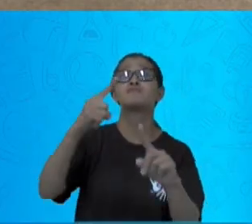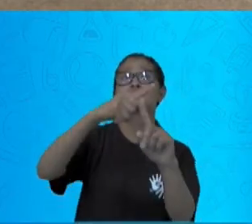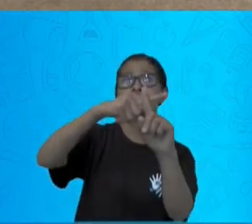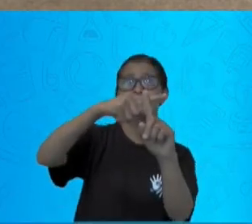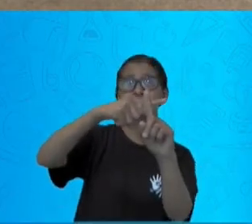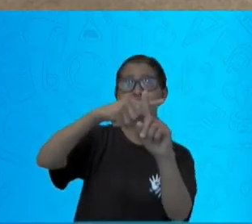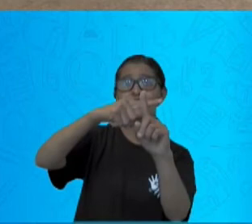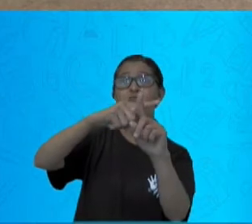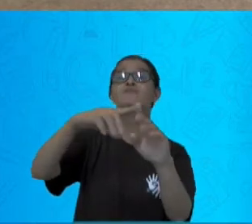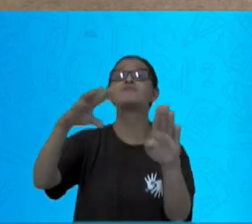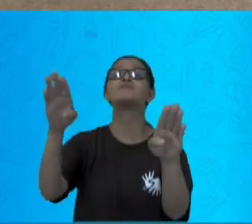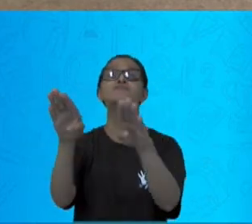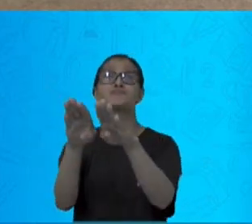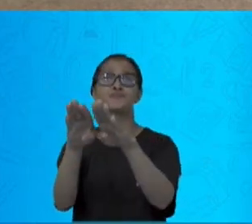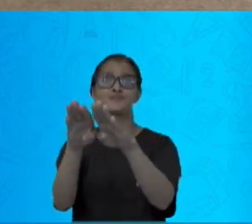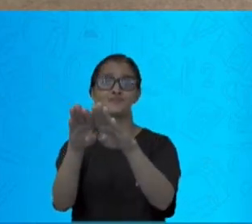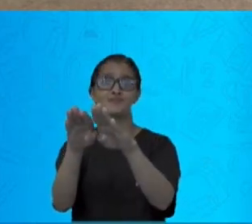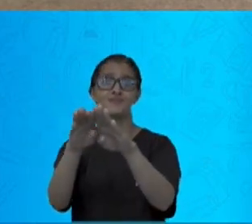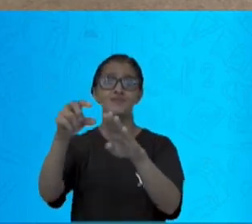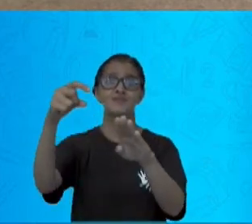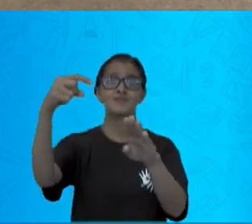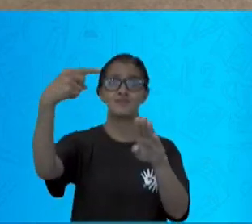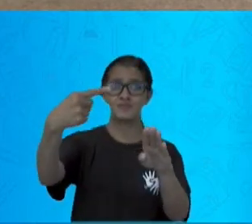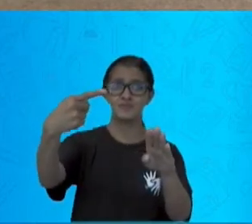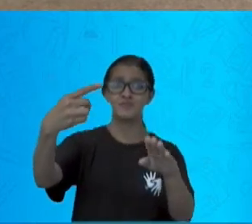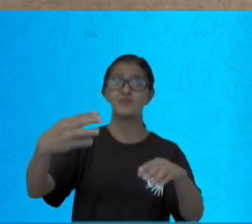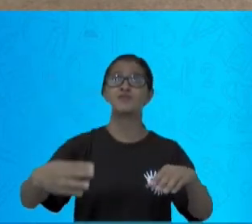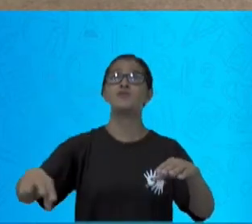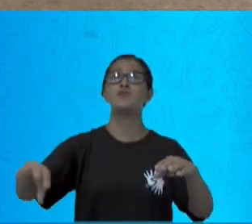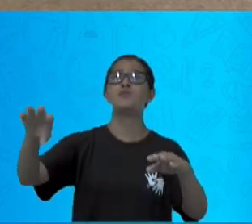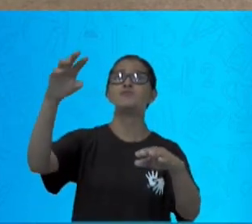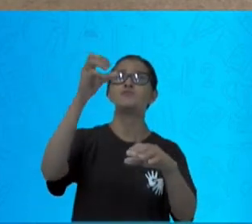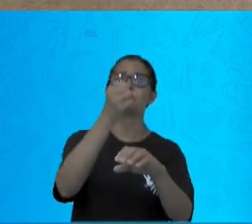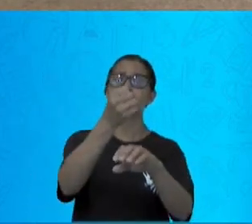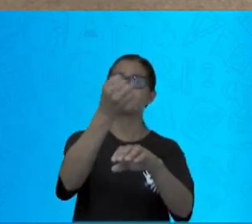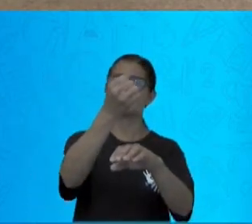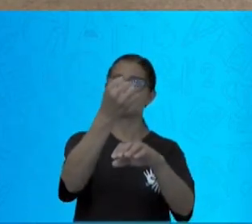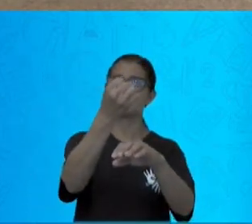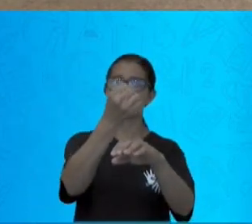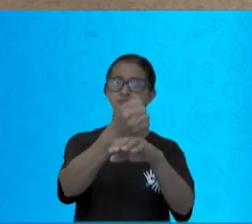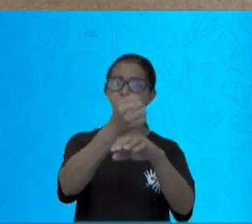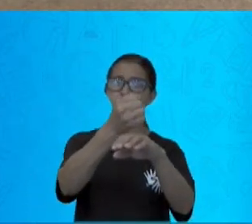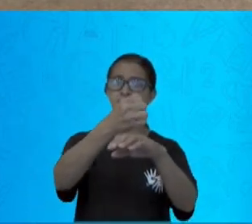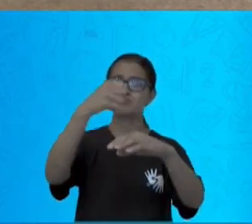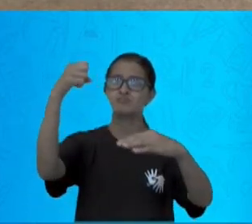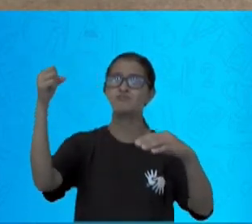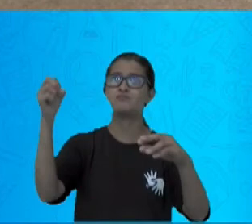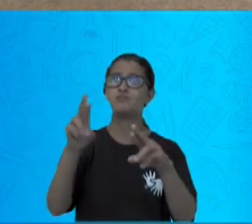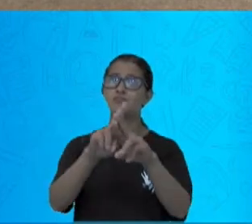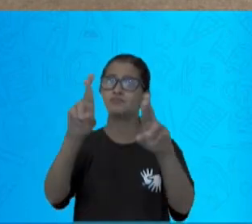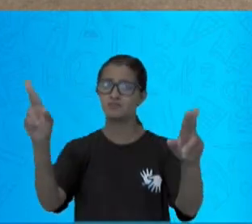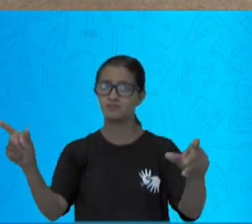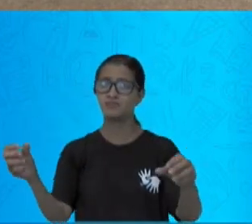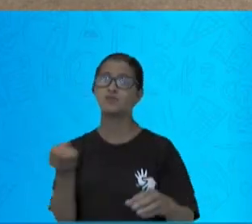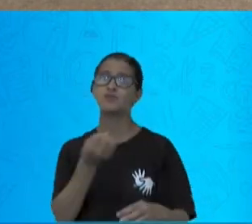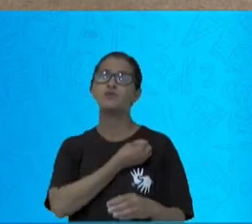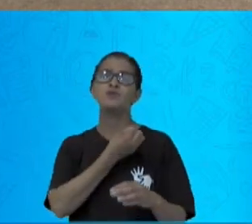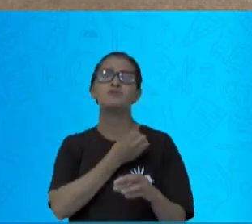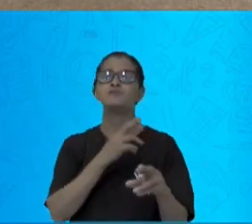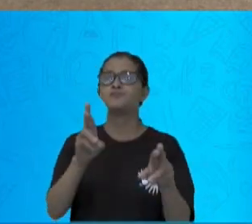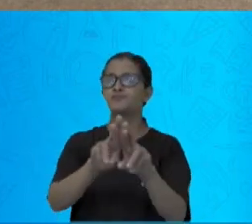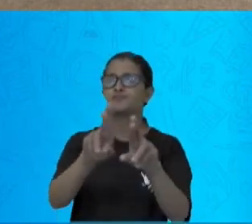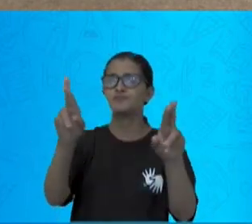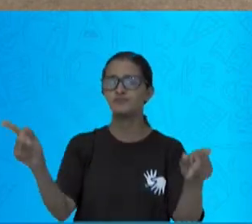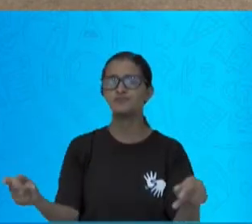e subtração com denominadores diferentes, porque o denominador é 4 e 1. Então, o que